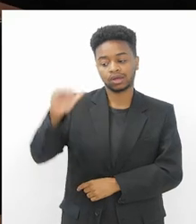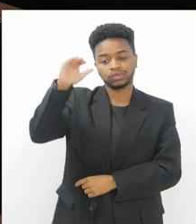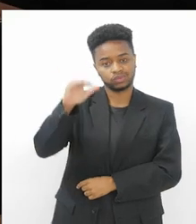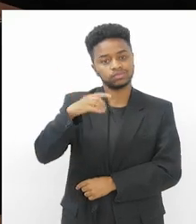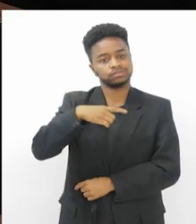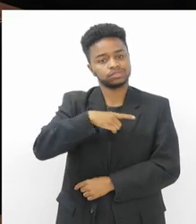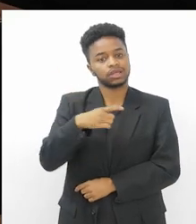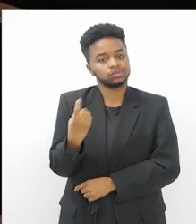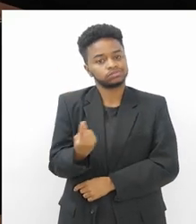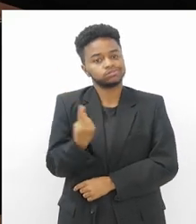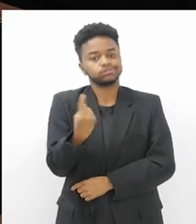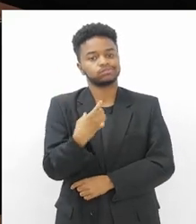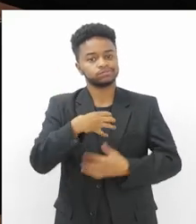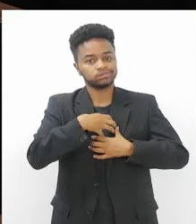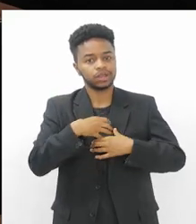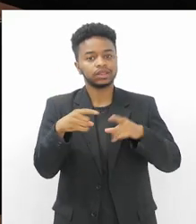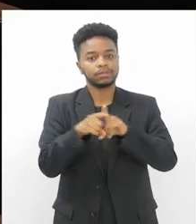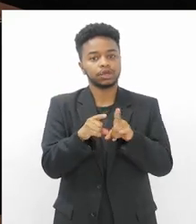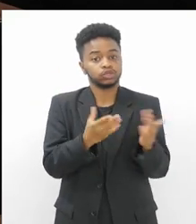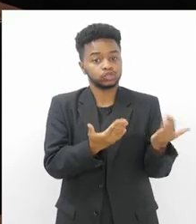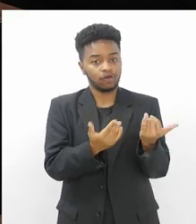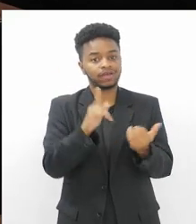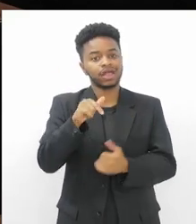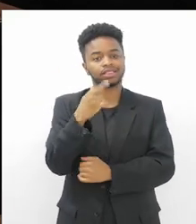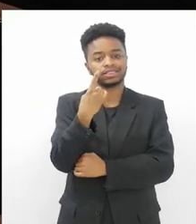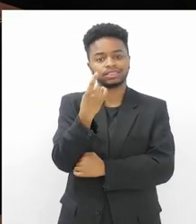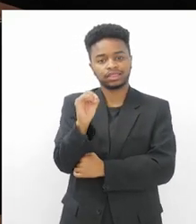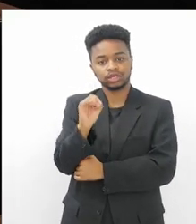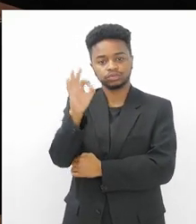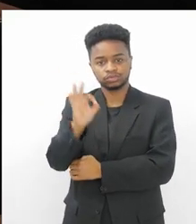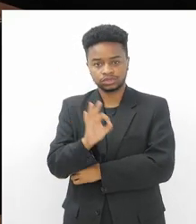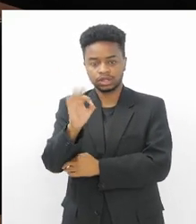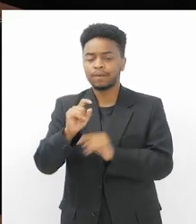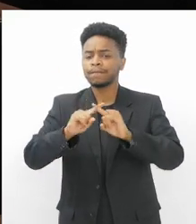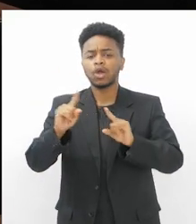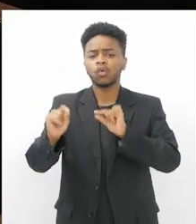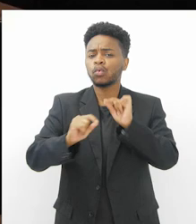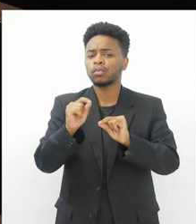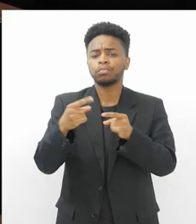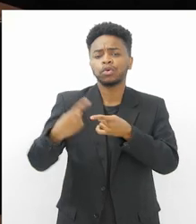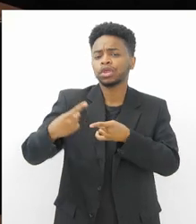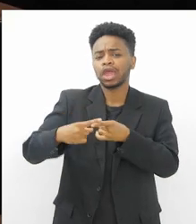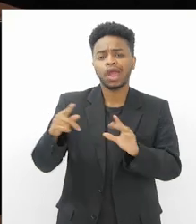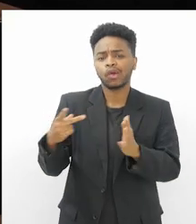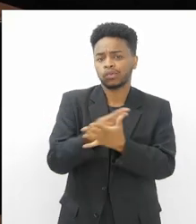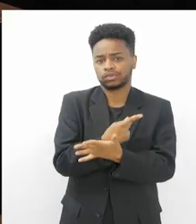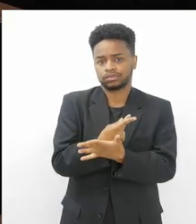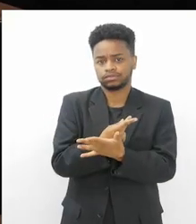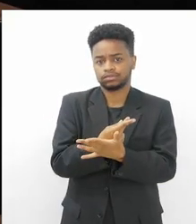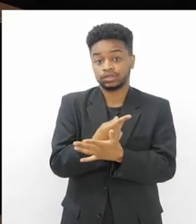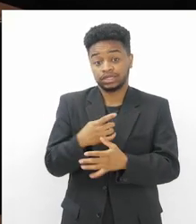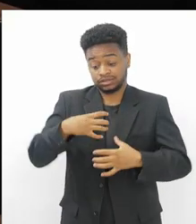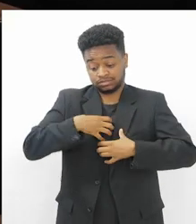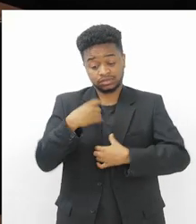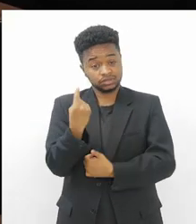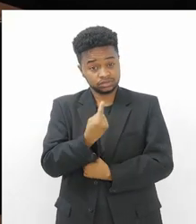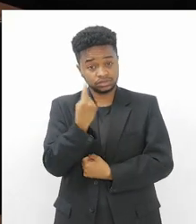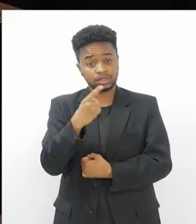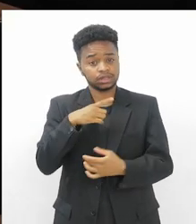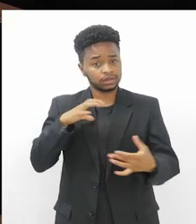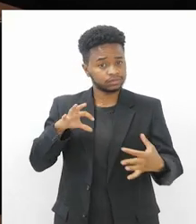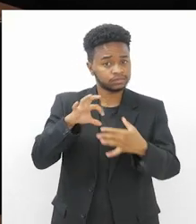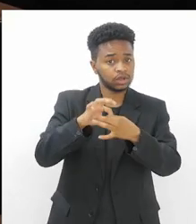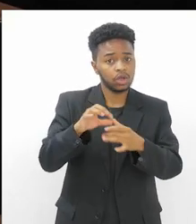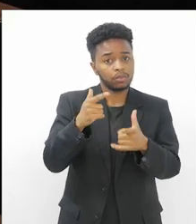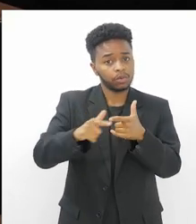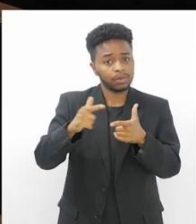solidão e entre os jovens esse índice é de 10%. E quais as causas e consequências disso? A solidão está